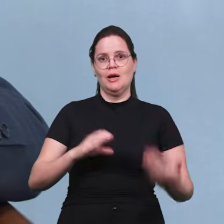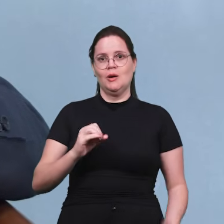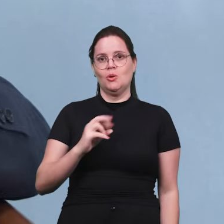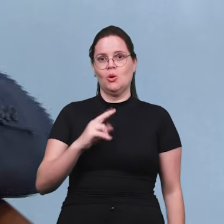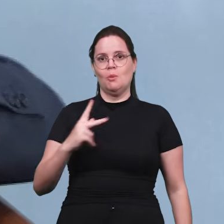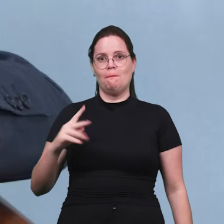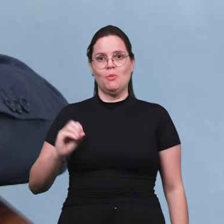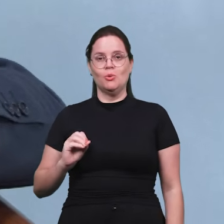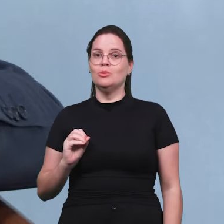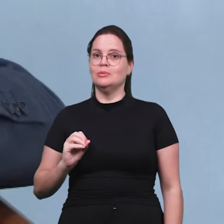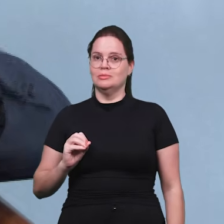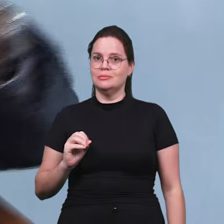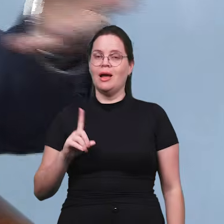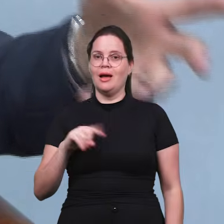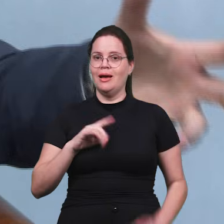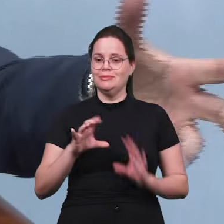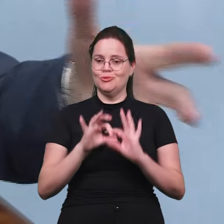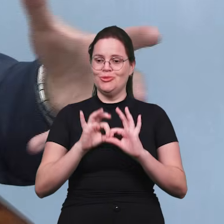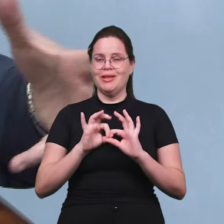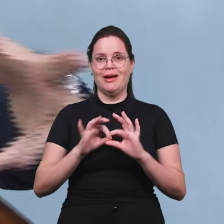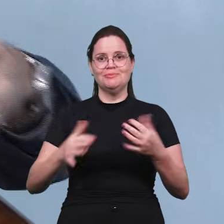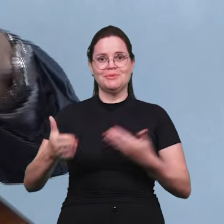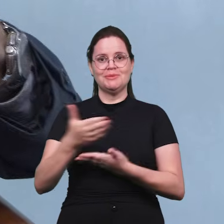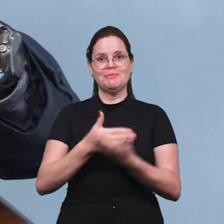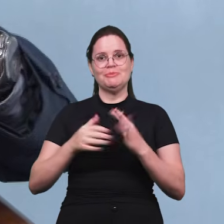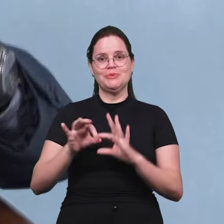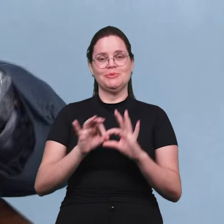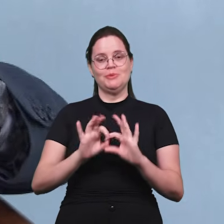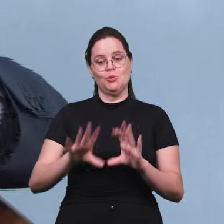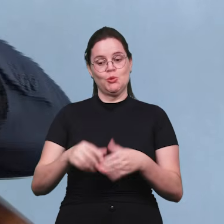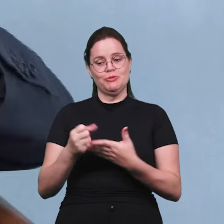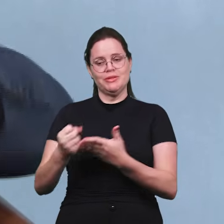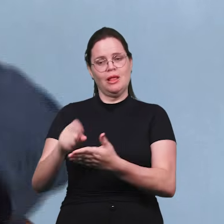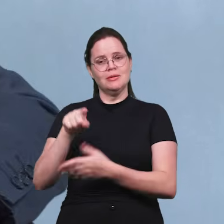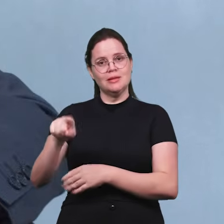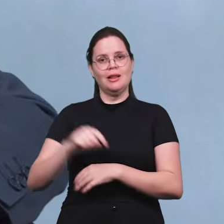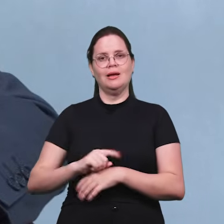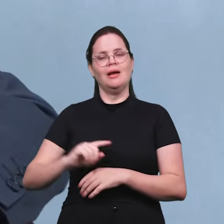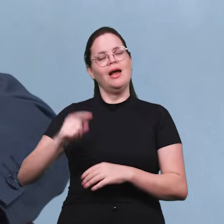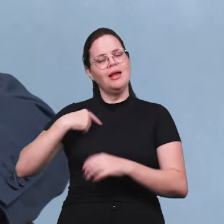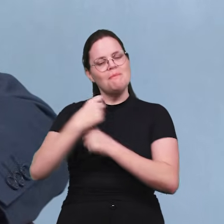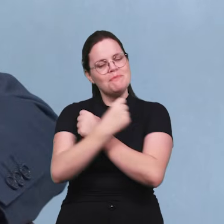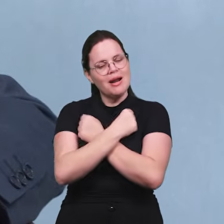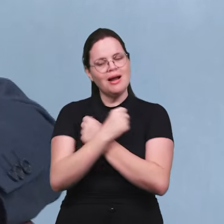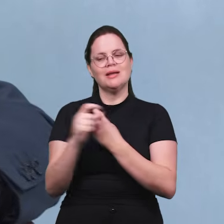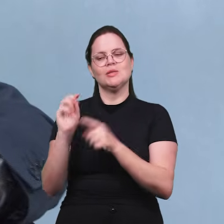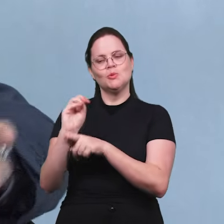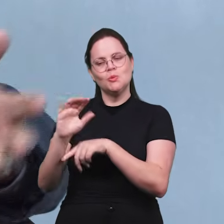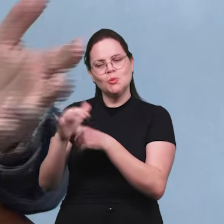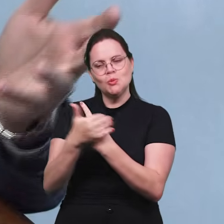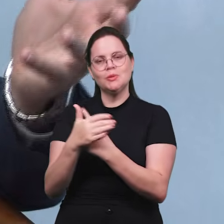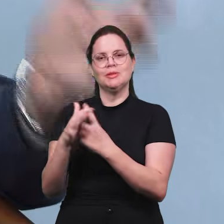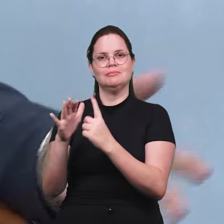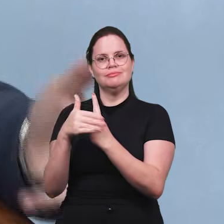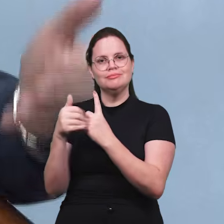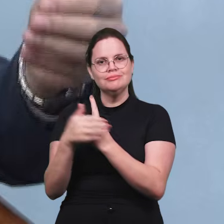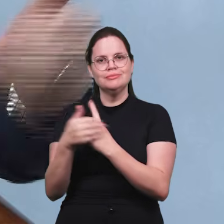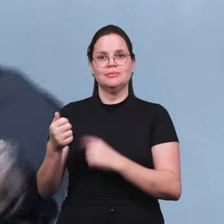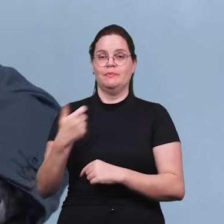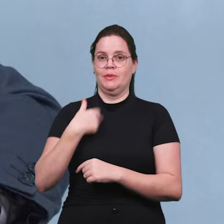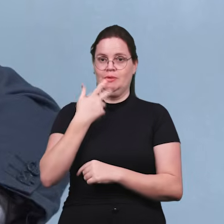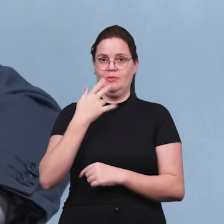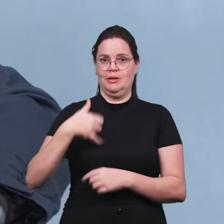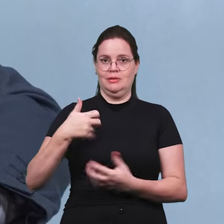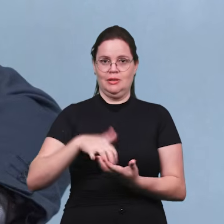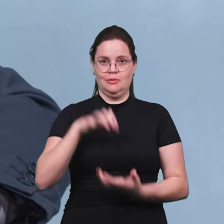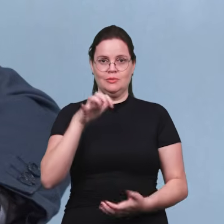corpo. Assistência é corpo. O grupo de assistência, citou o grupo de assistência. Então ali os irmãos abraçam. A gente fala aqui idoso, mas eu